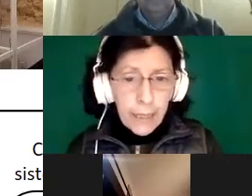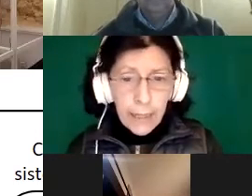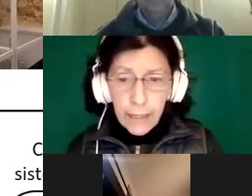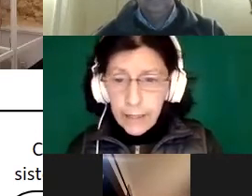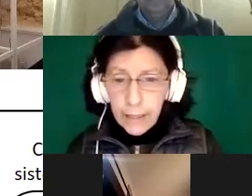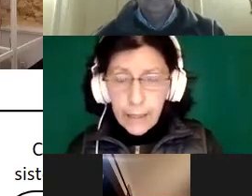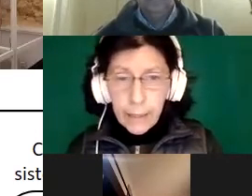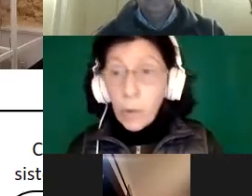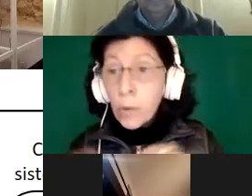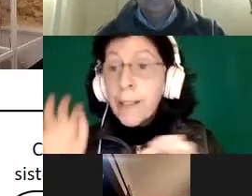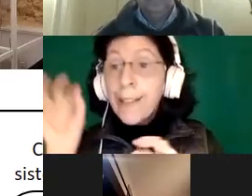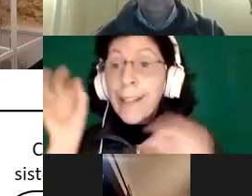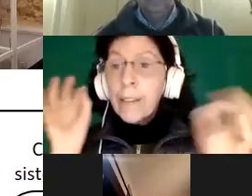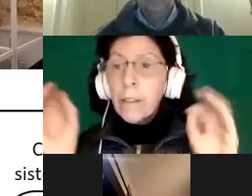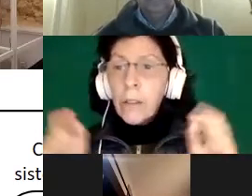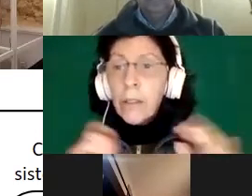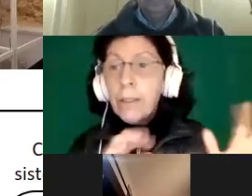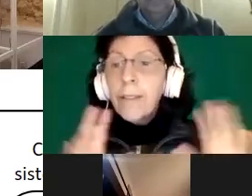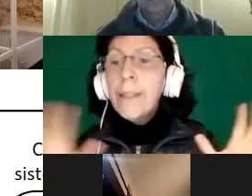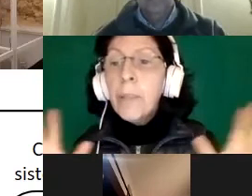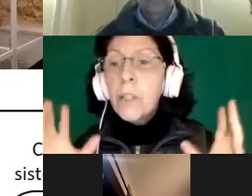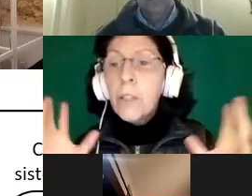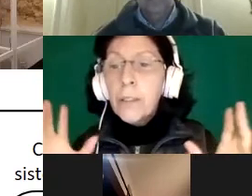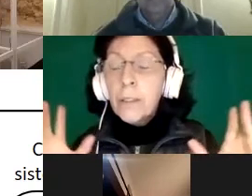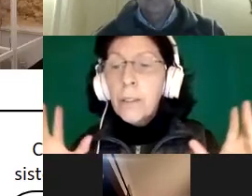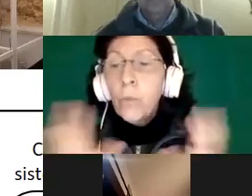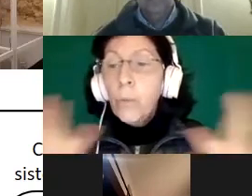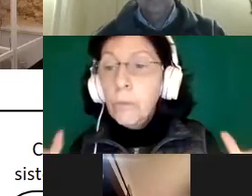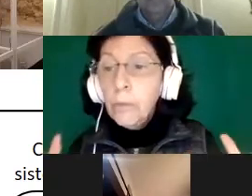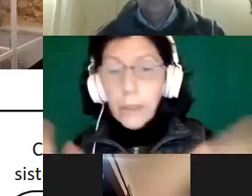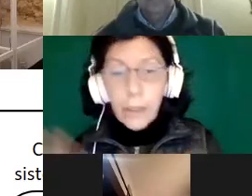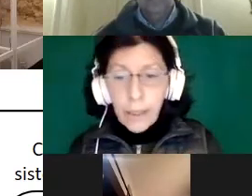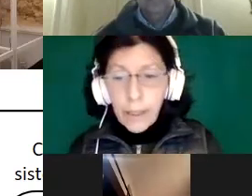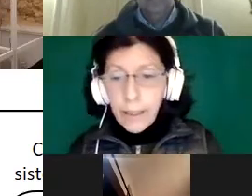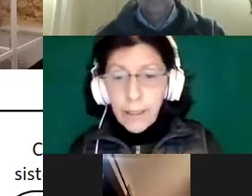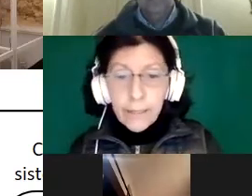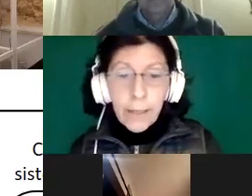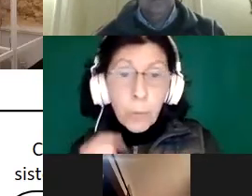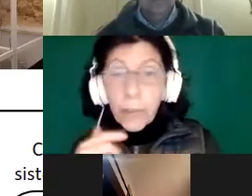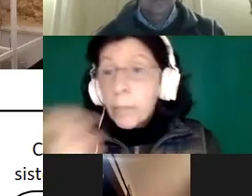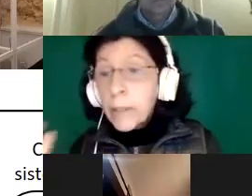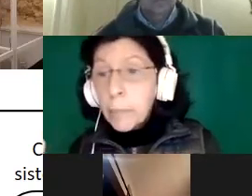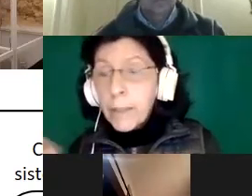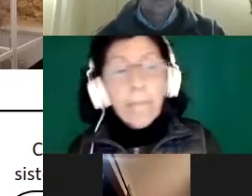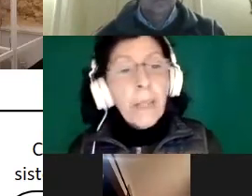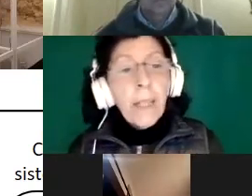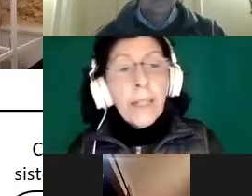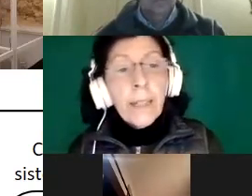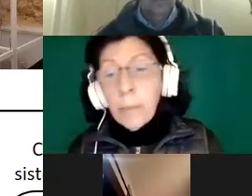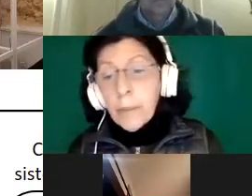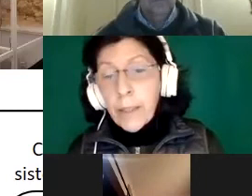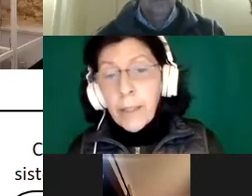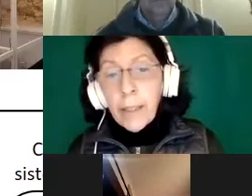e a ideia é procurar agarrar neles e seguir-lhes a pista um a um. Temos, por exemplo, a cripta.